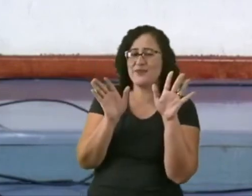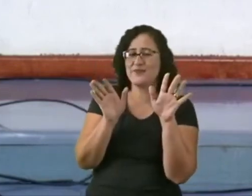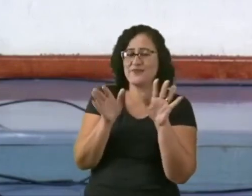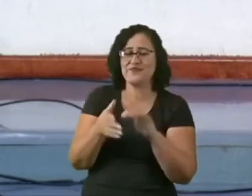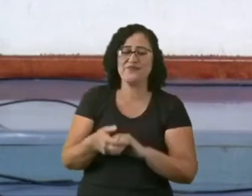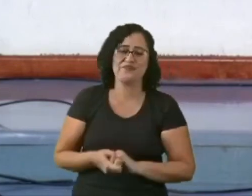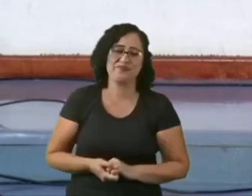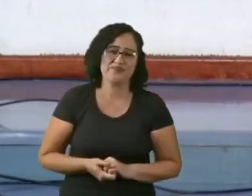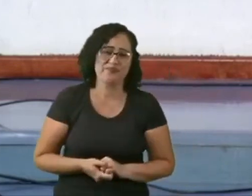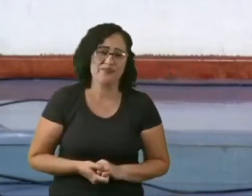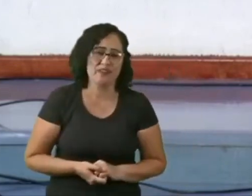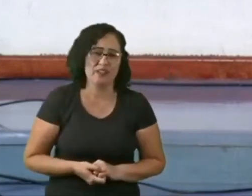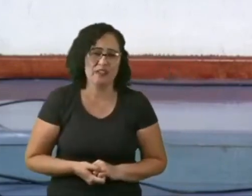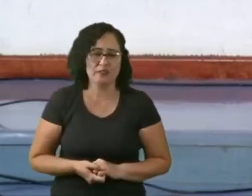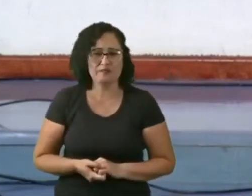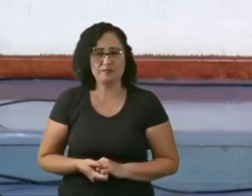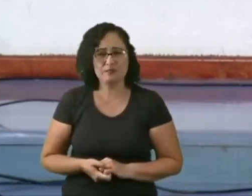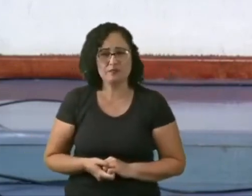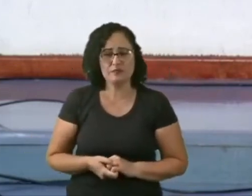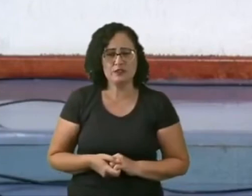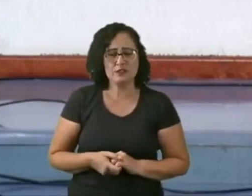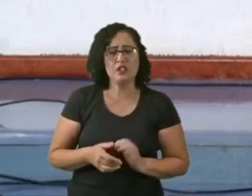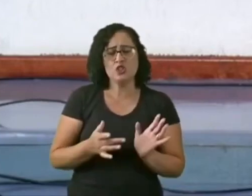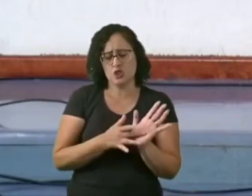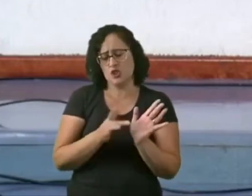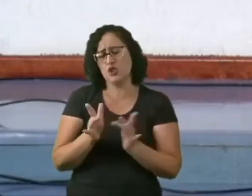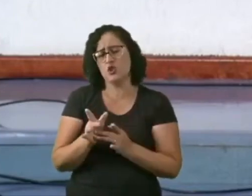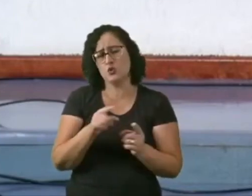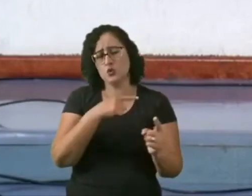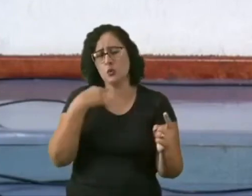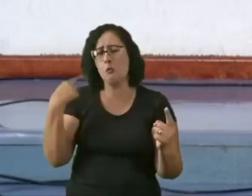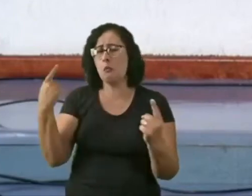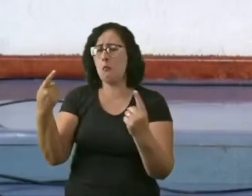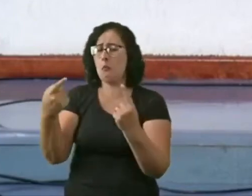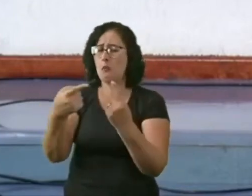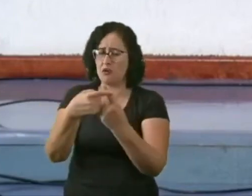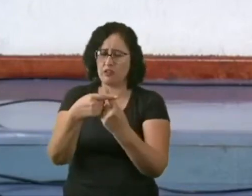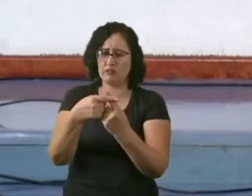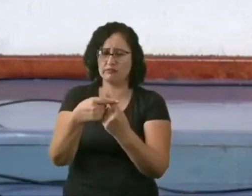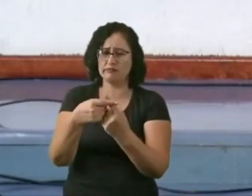um começo de uma nova história.